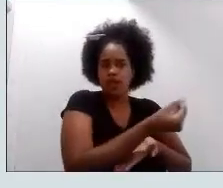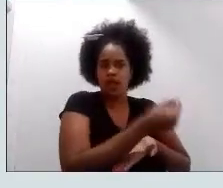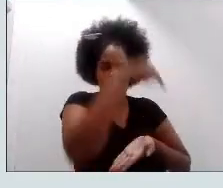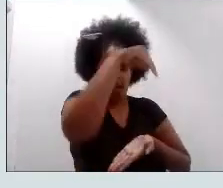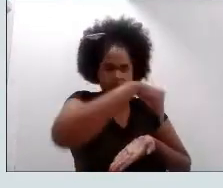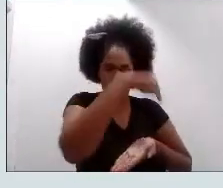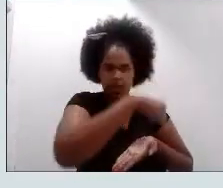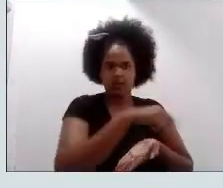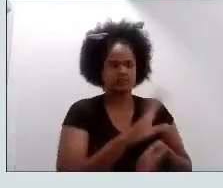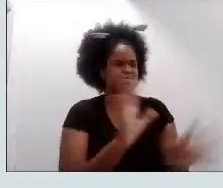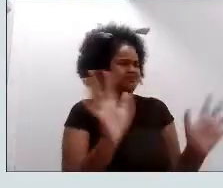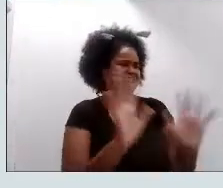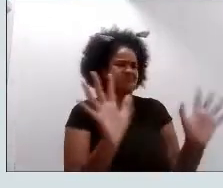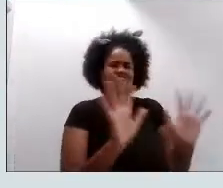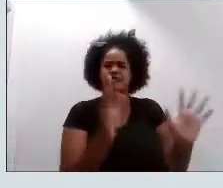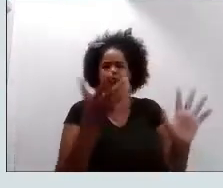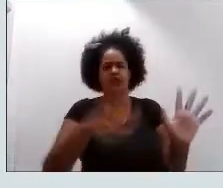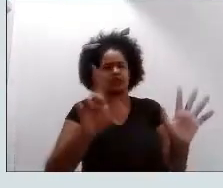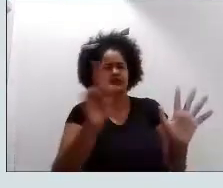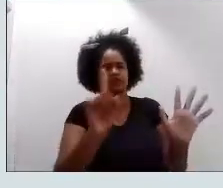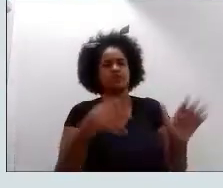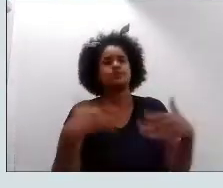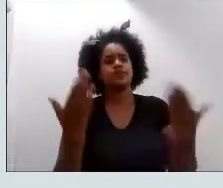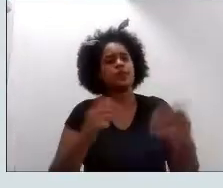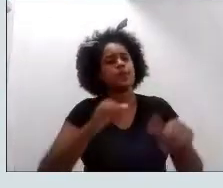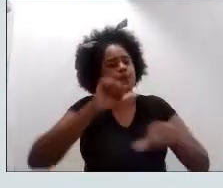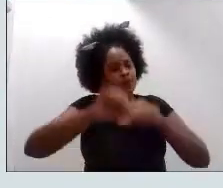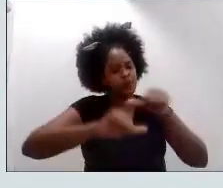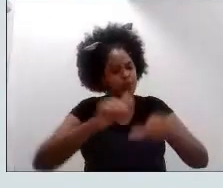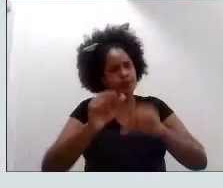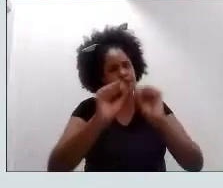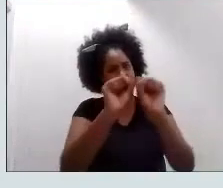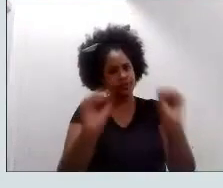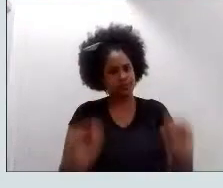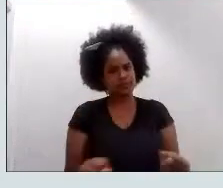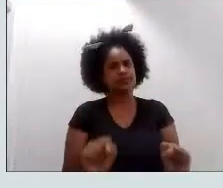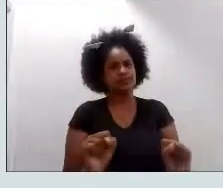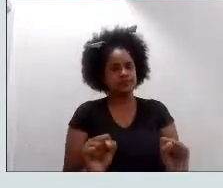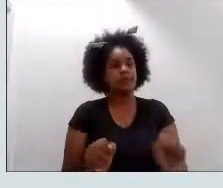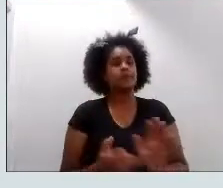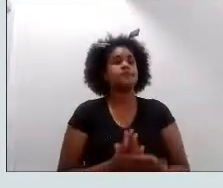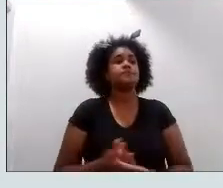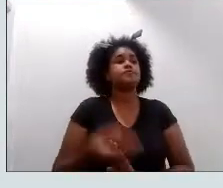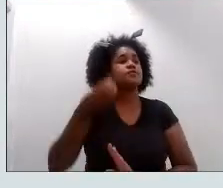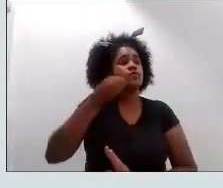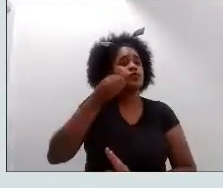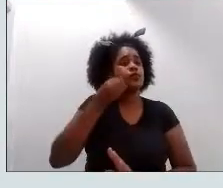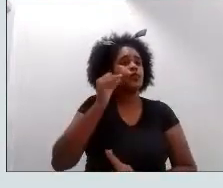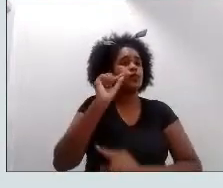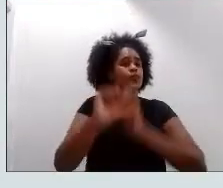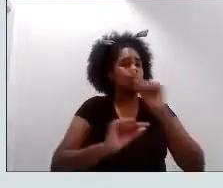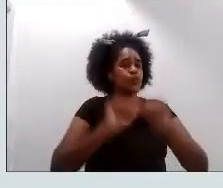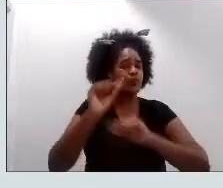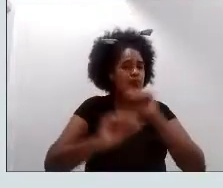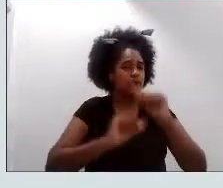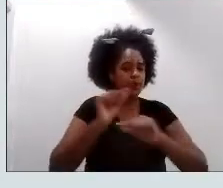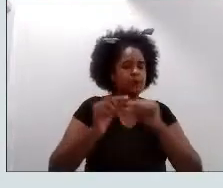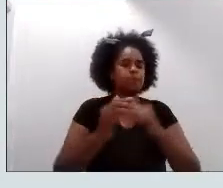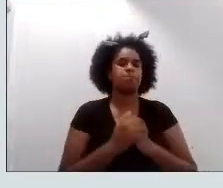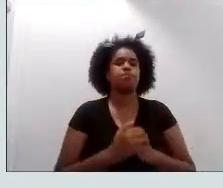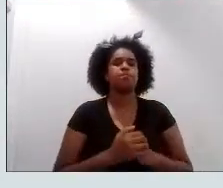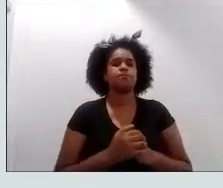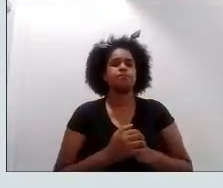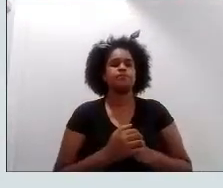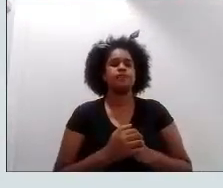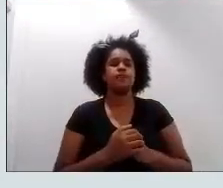capitanias dessem certo. E aí, então, eles vão tentar fortalecer essa administração colonial a partir